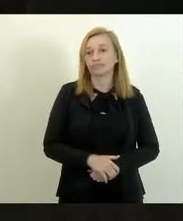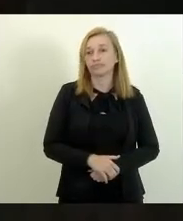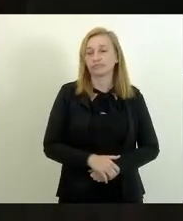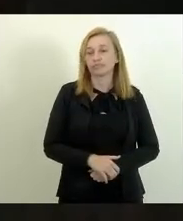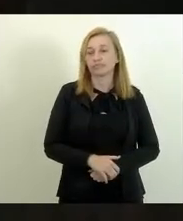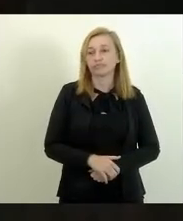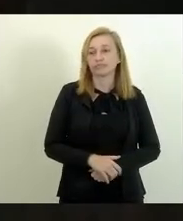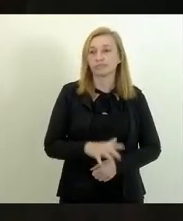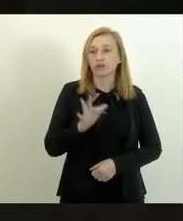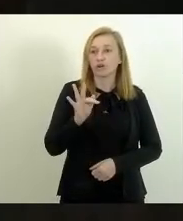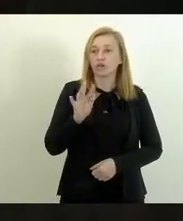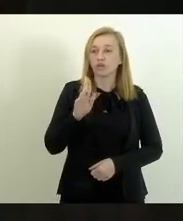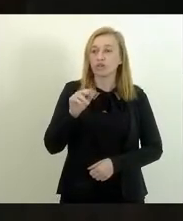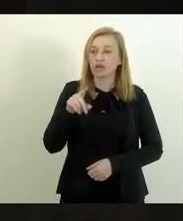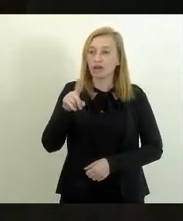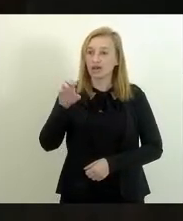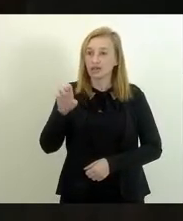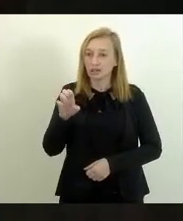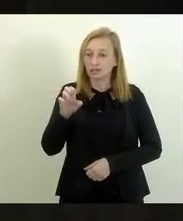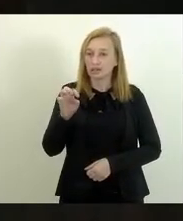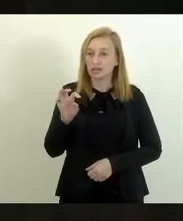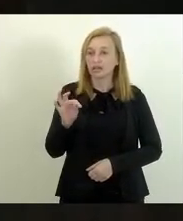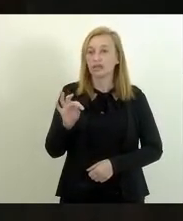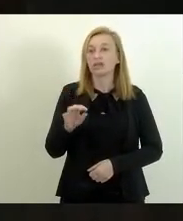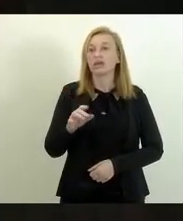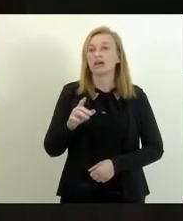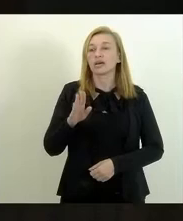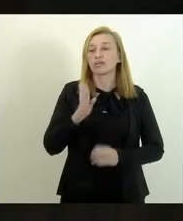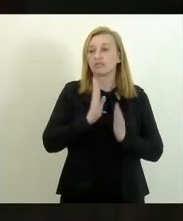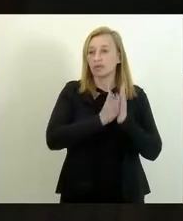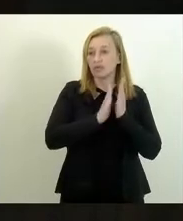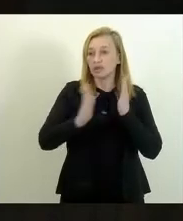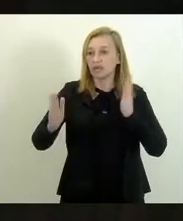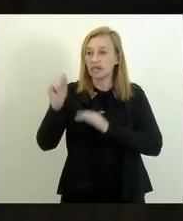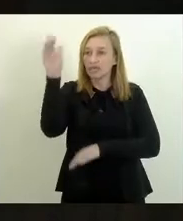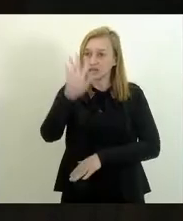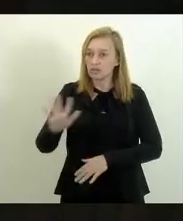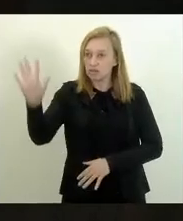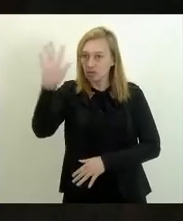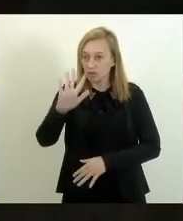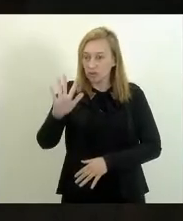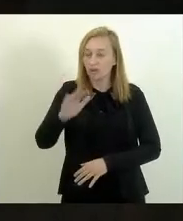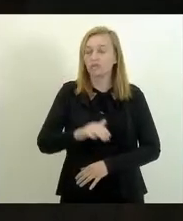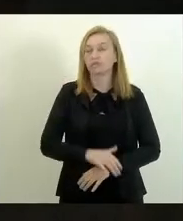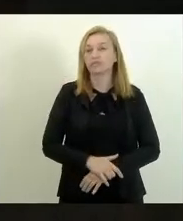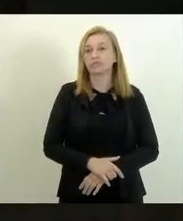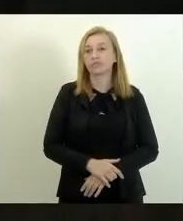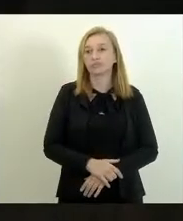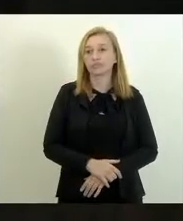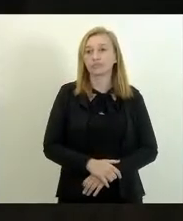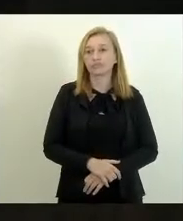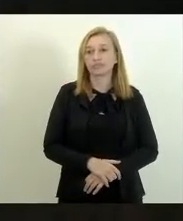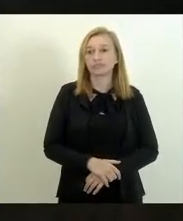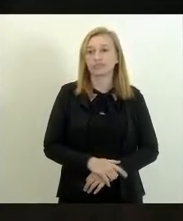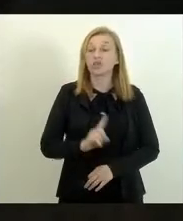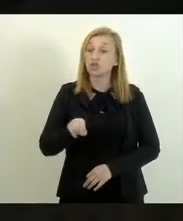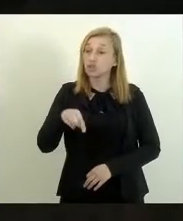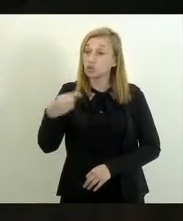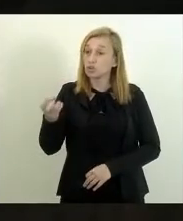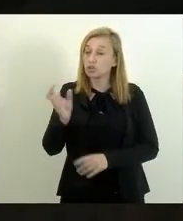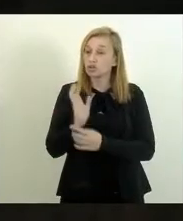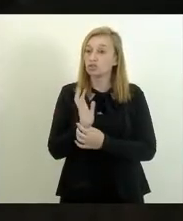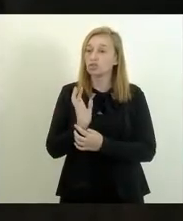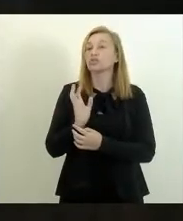da FUNARTE, da Biblioteca Nacional, da Biblioteca do IFAM, e de muita